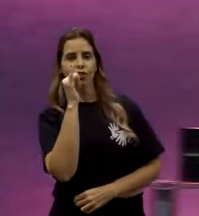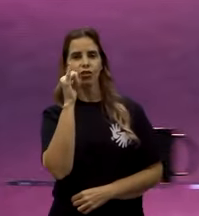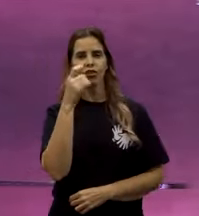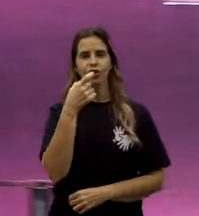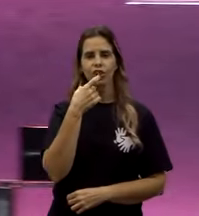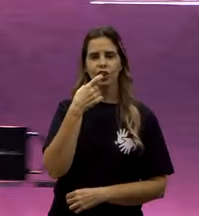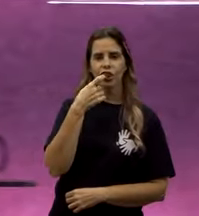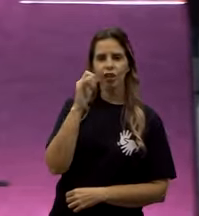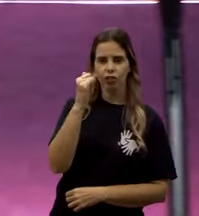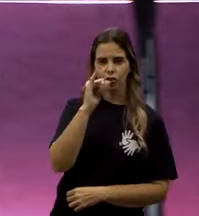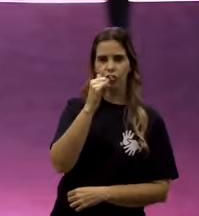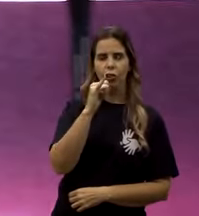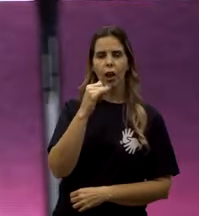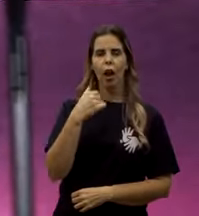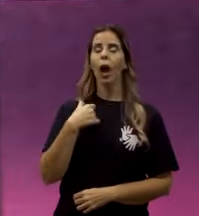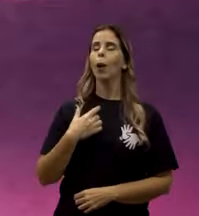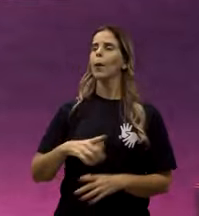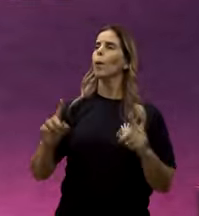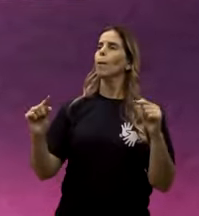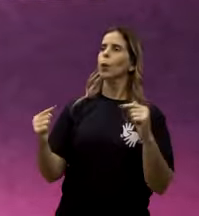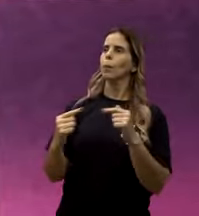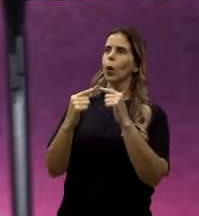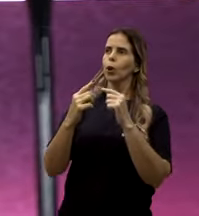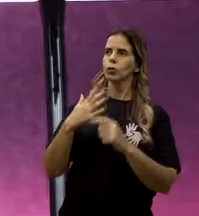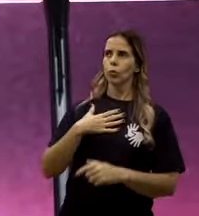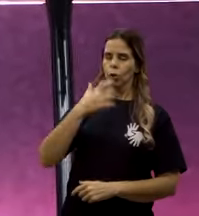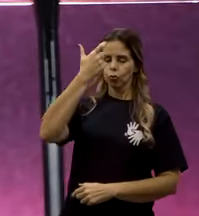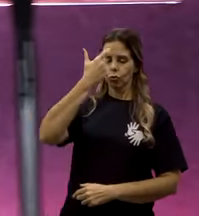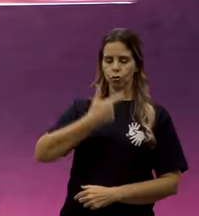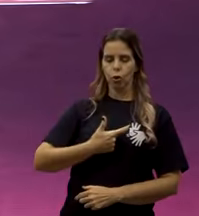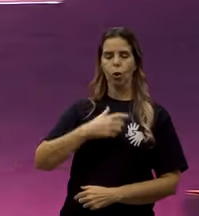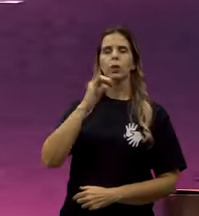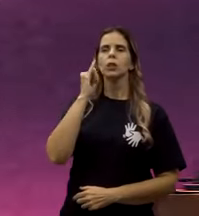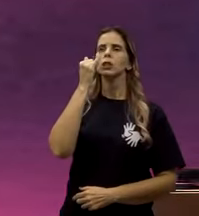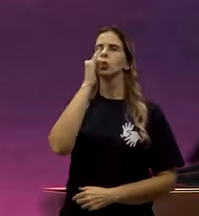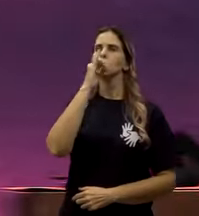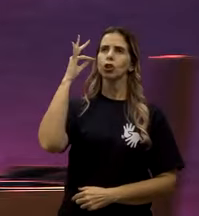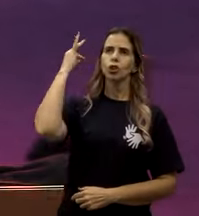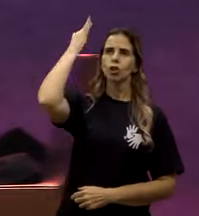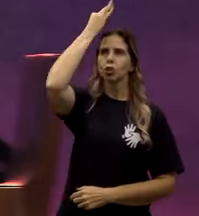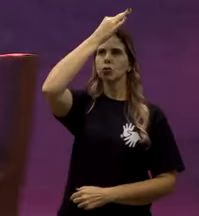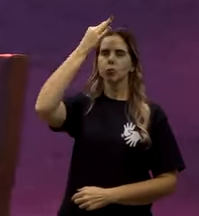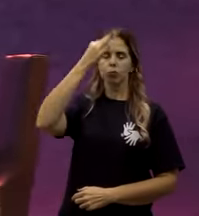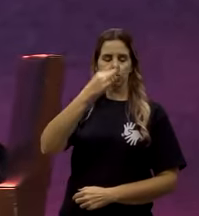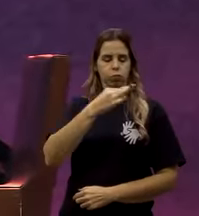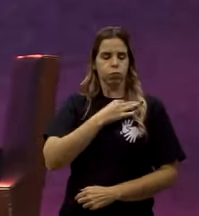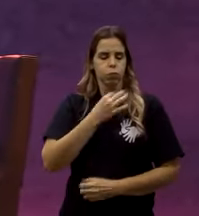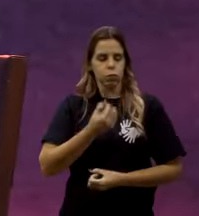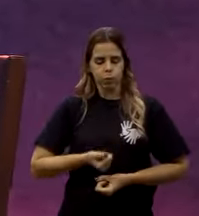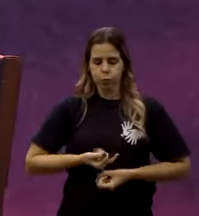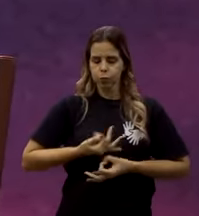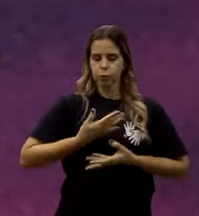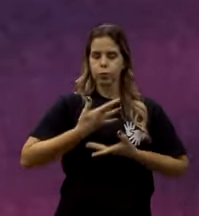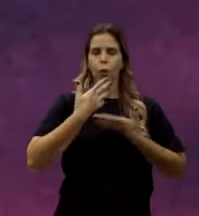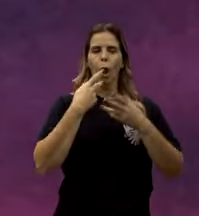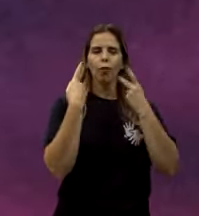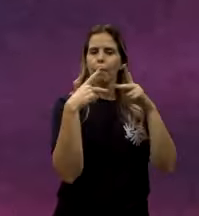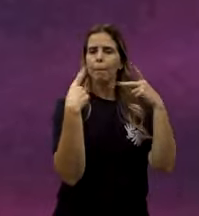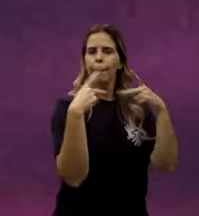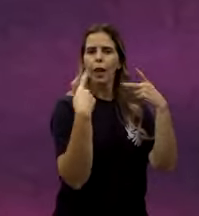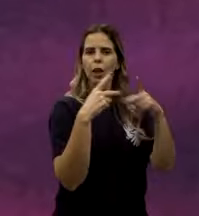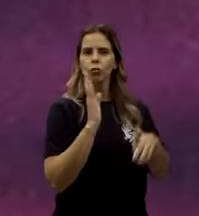propósito Eu sou uma dentista cheio do Espírito Santo toda pessoa que abre a boca na minha frente eu vou já vou pregando Aleluia